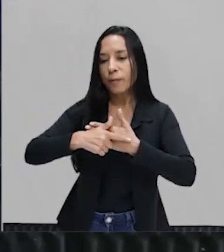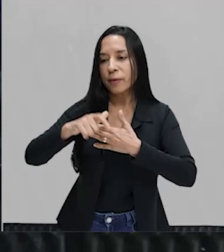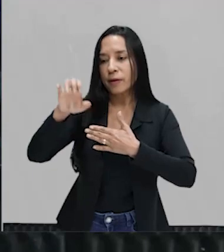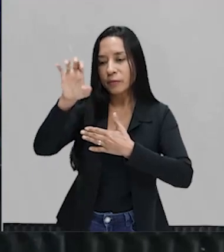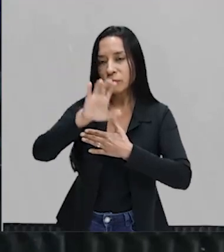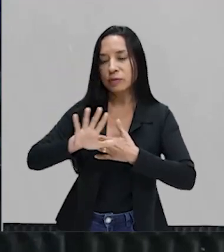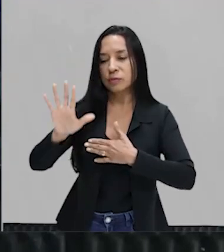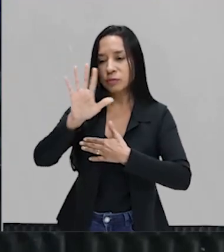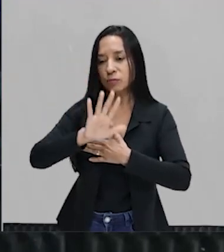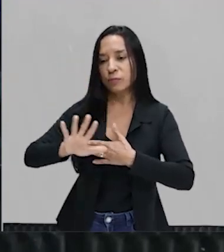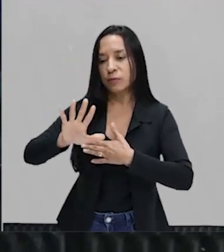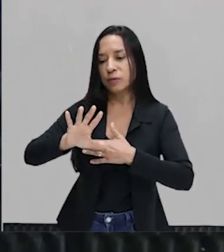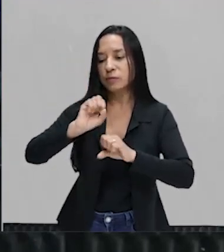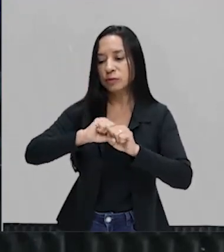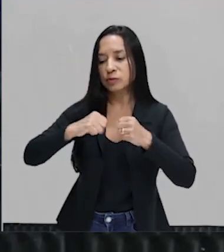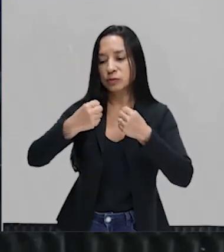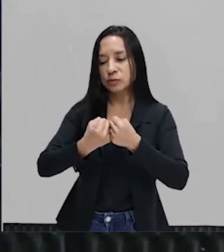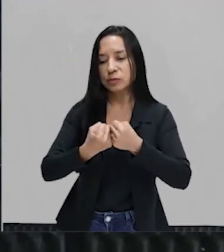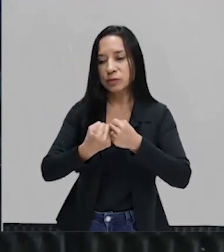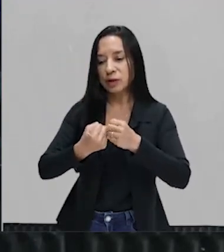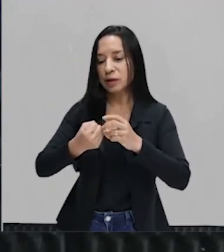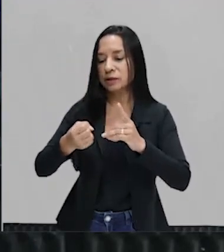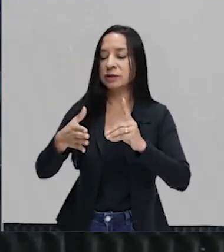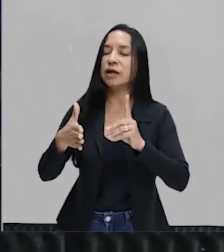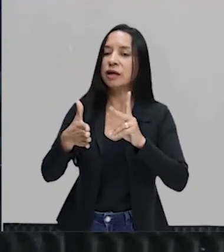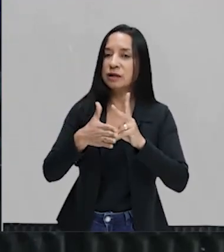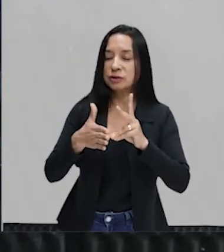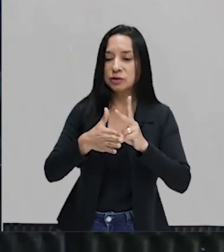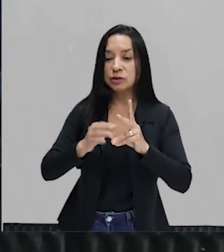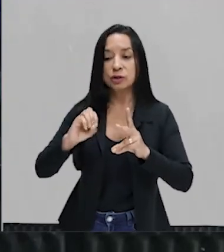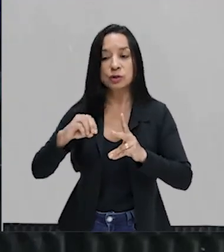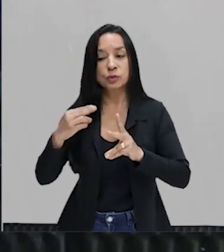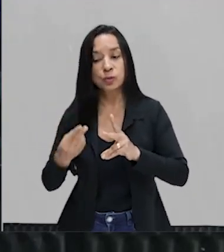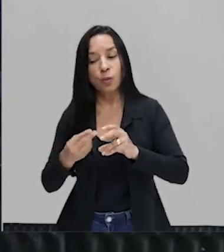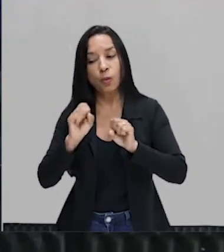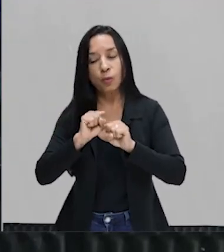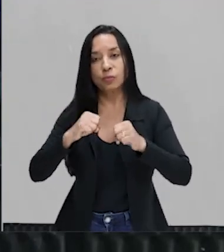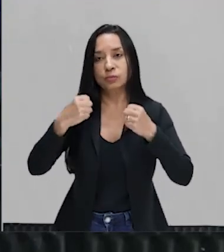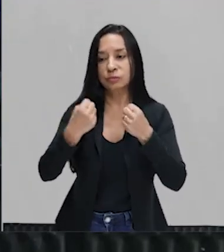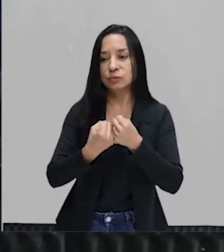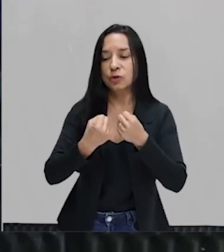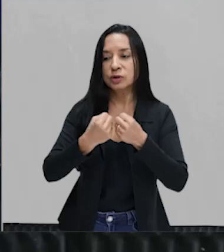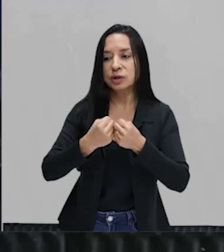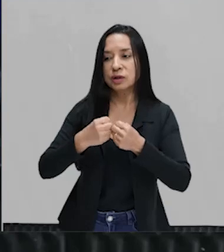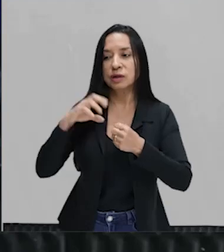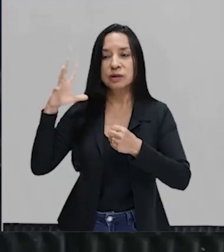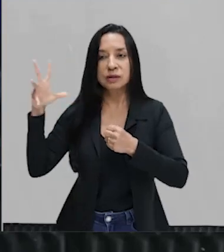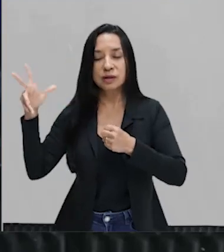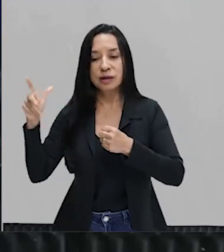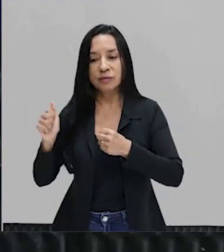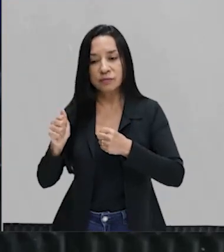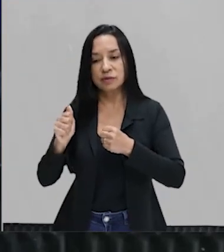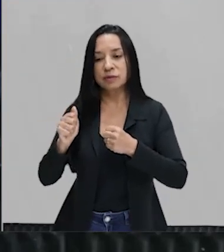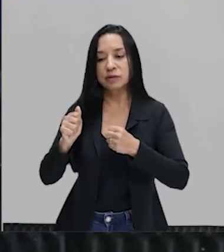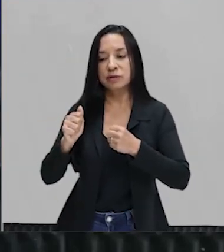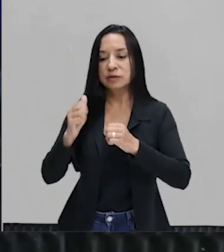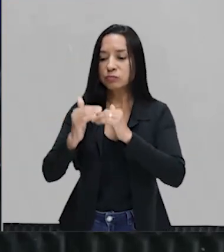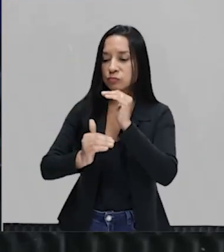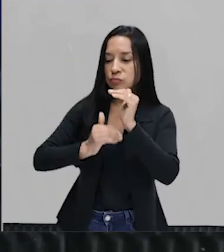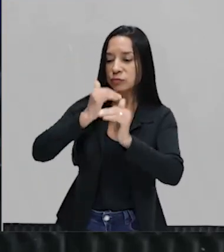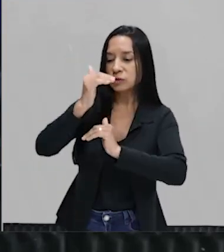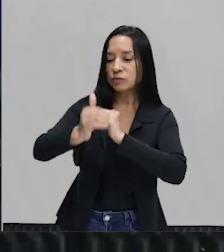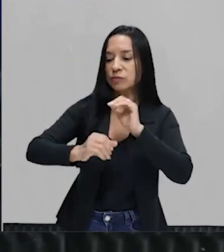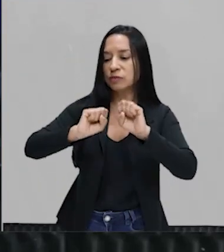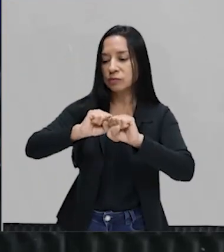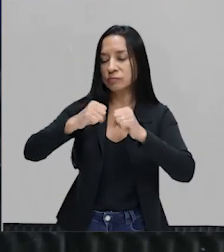sociedades indígenas, o papel das sociedades africanas na construção do Estado brasileiro. A partir do momento que eu